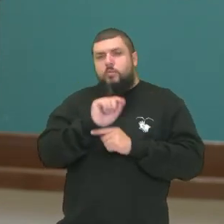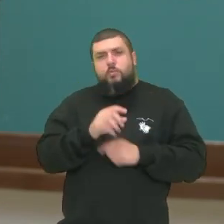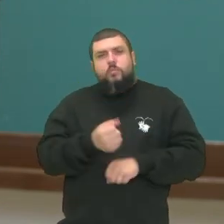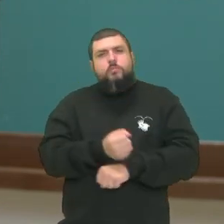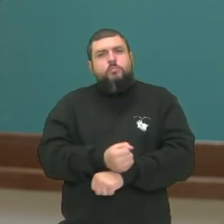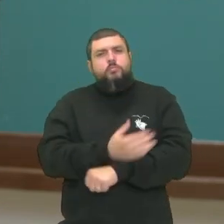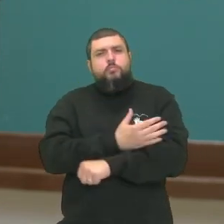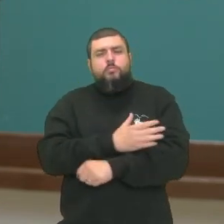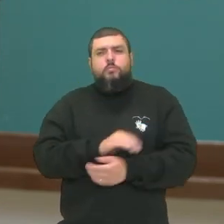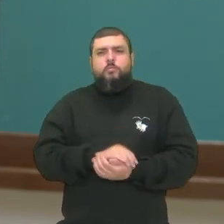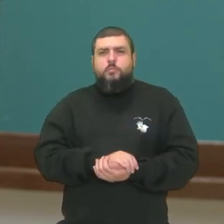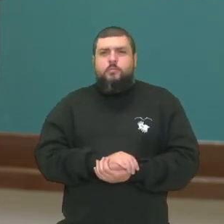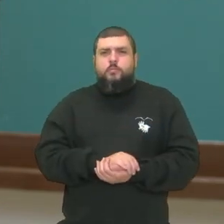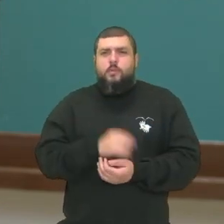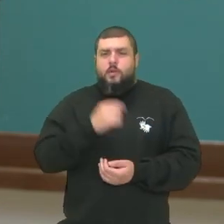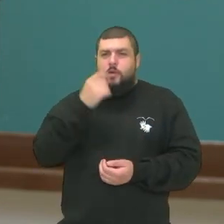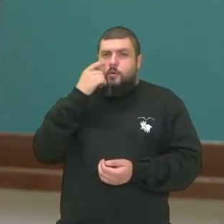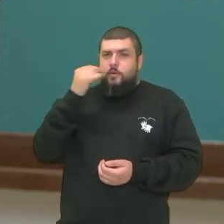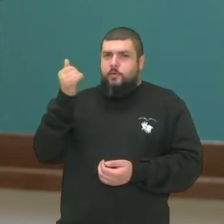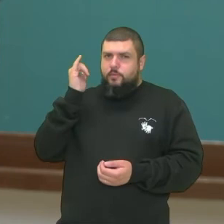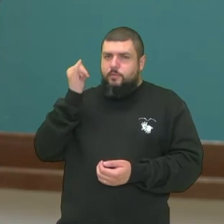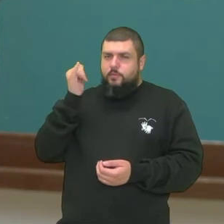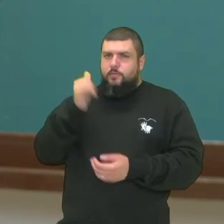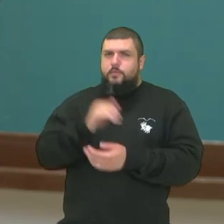conto. Vou olhar aqui, ó.